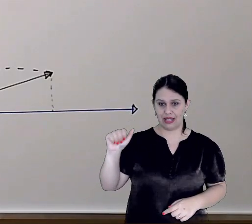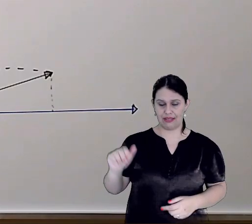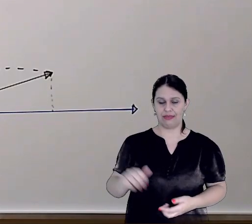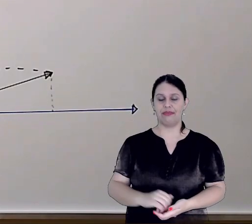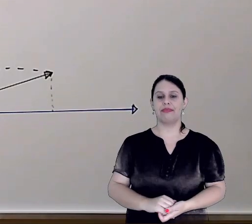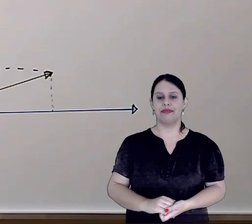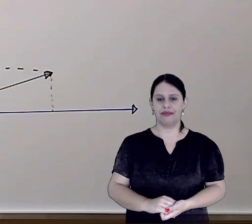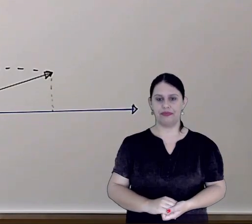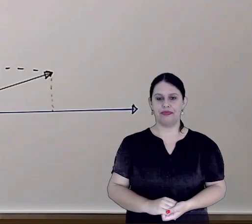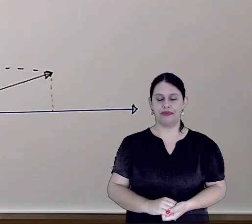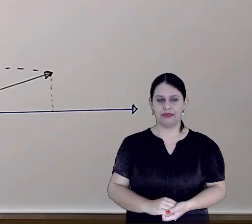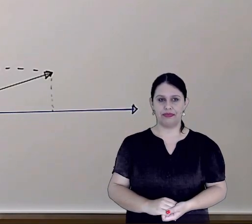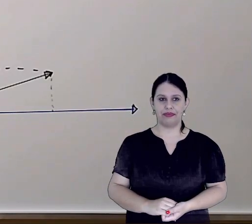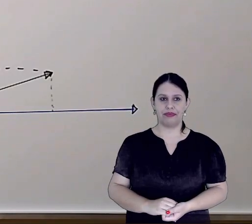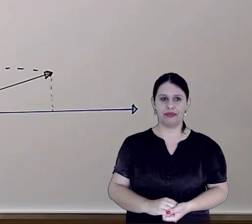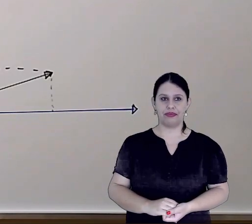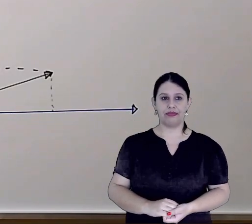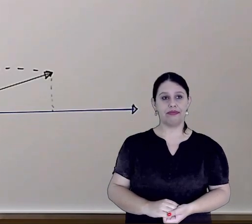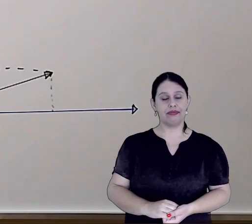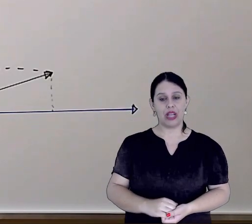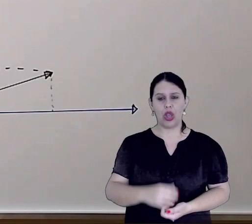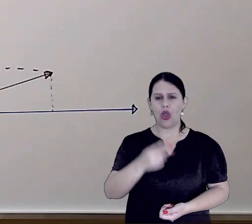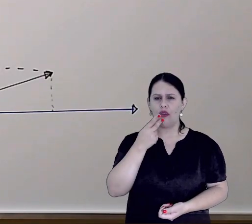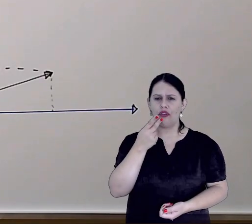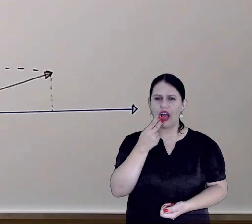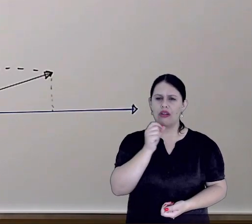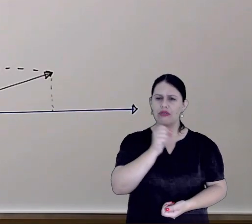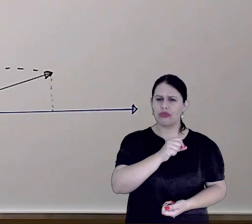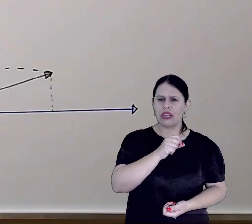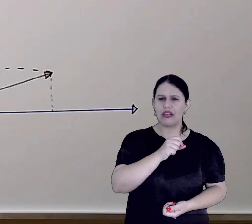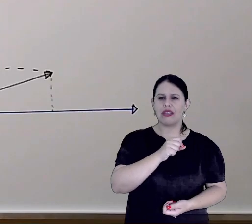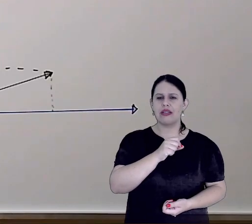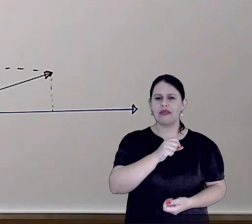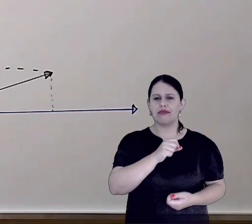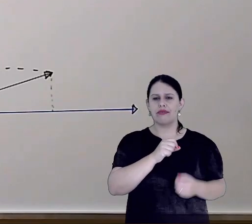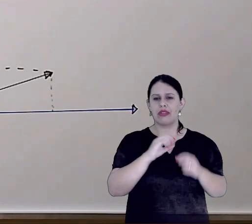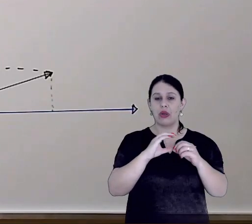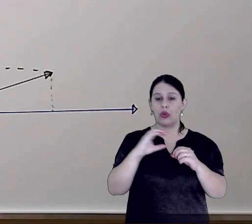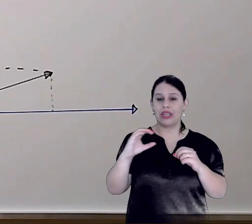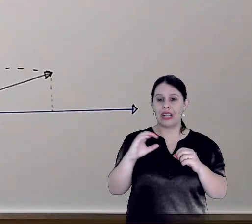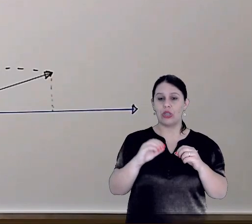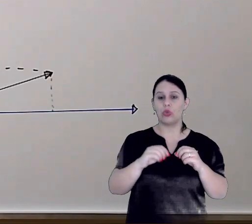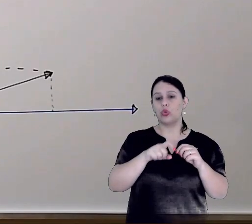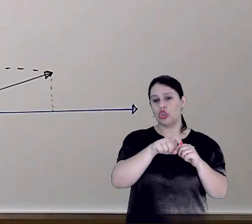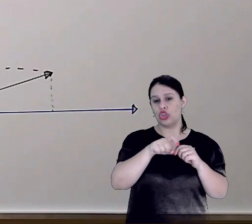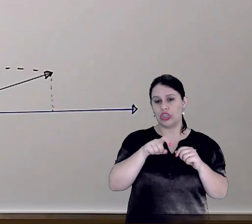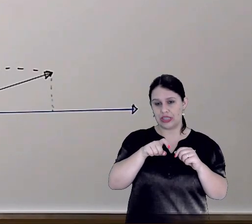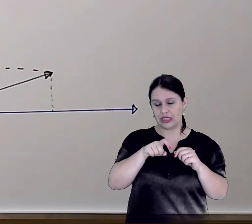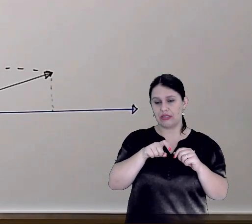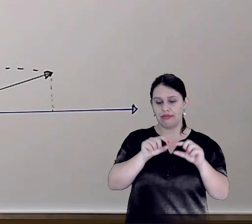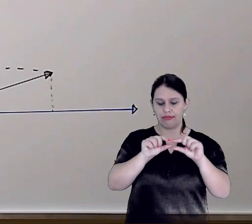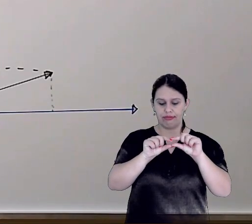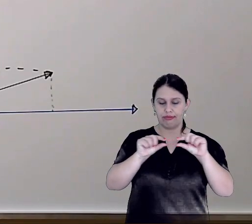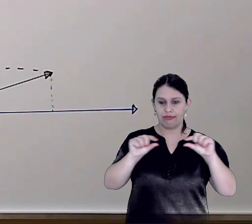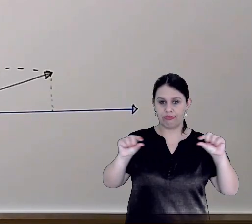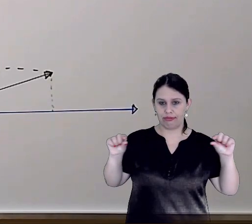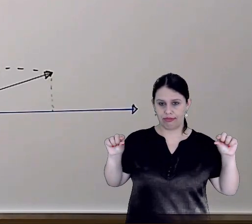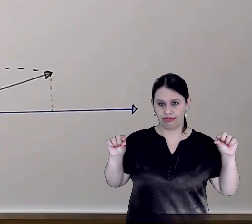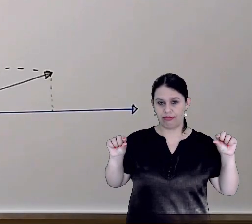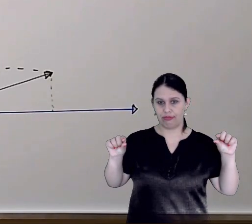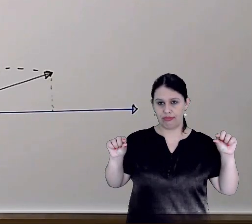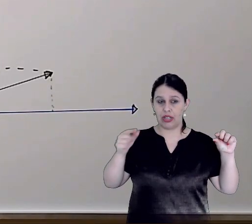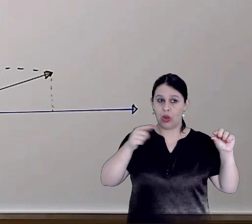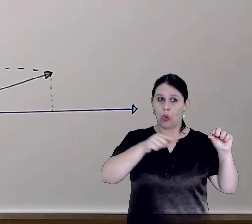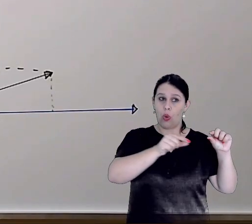ordenada do ponto da extremidade Ou seja, quando eu falo abcissa é a coordenada no eixo X Ordenada